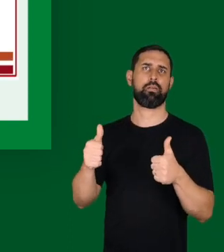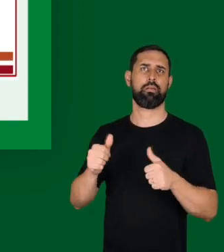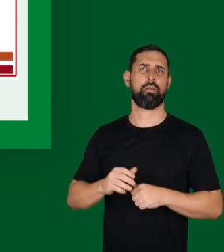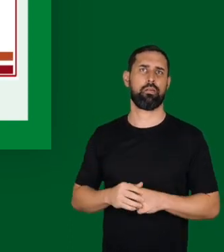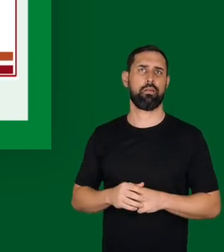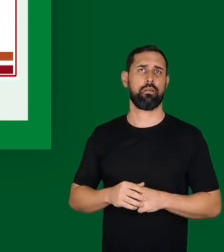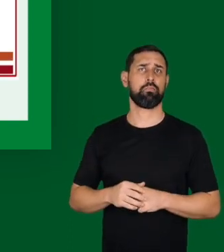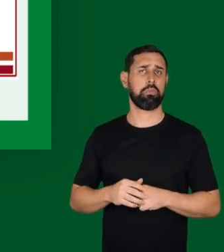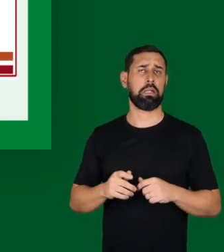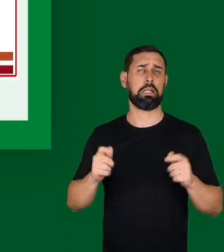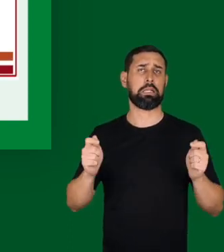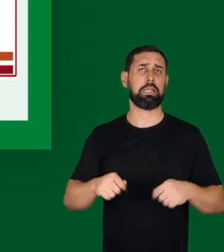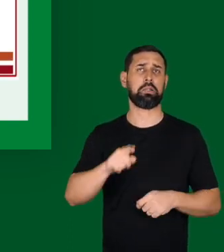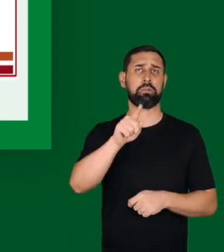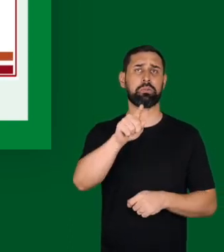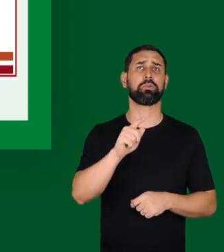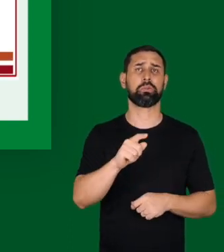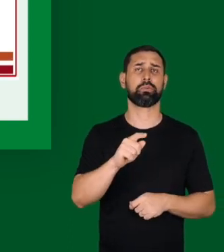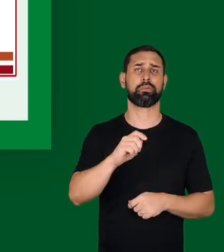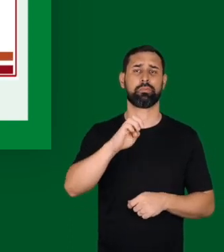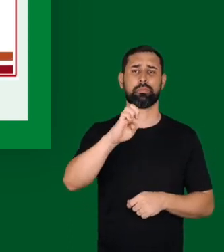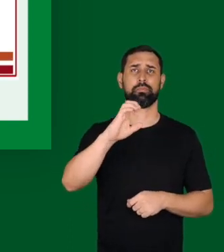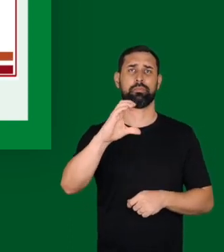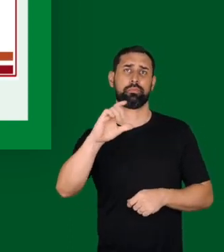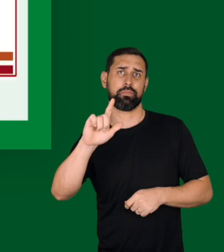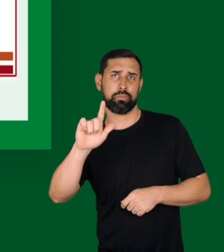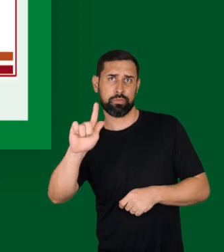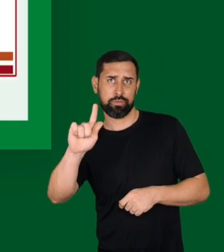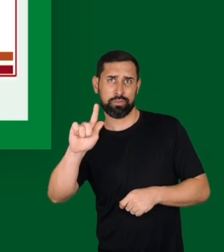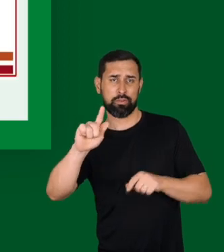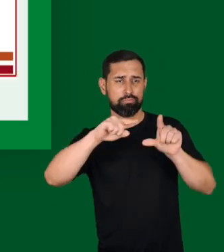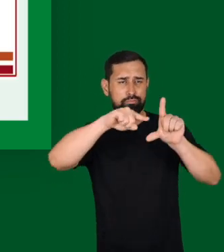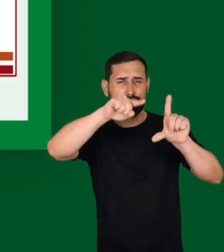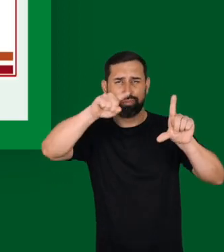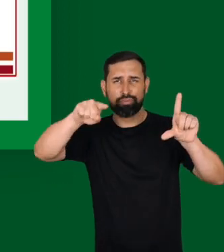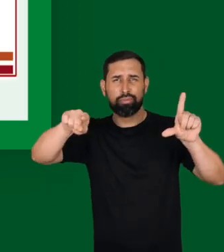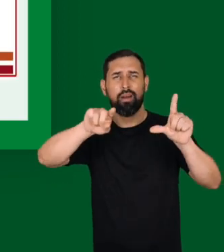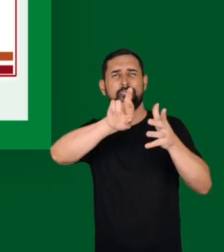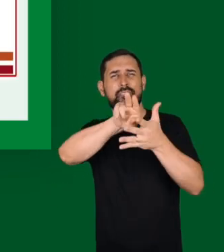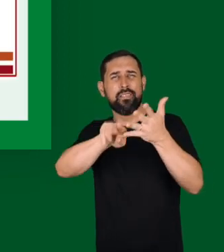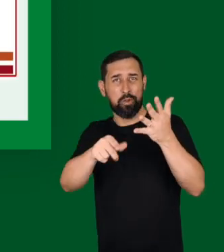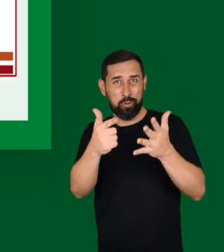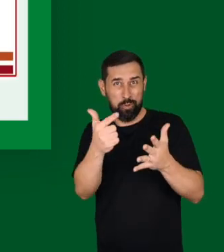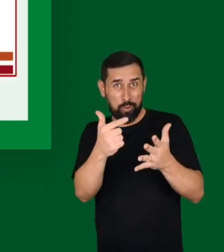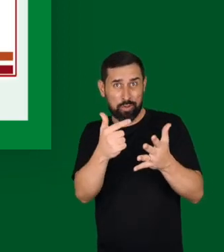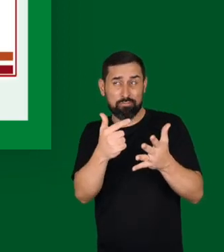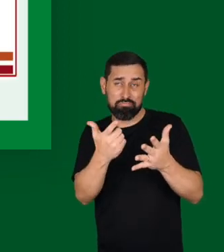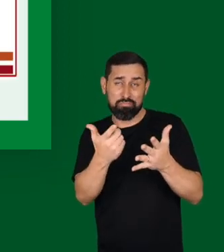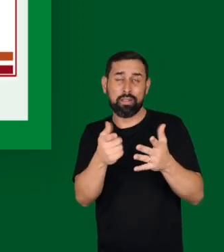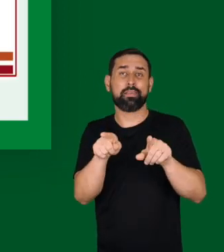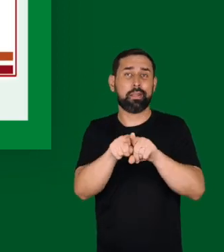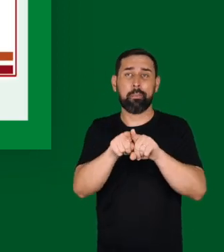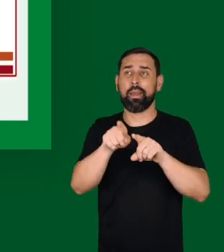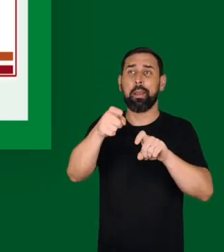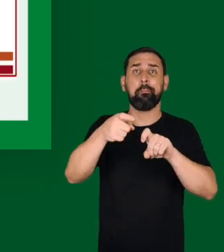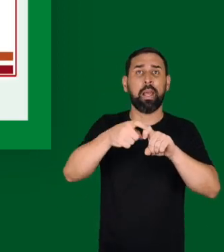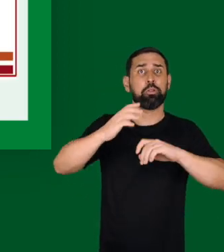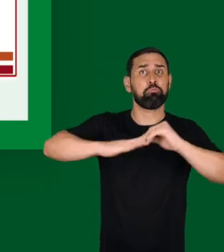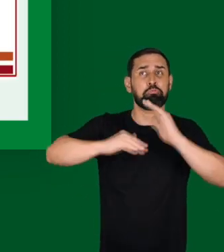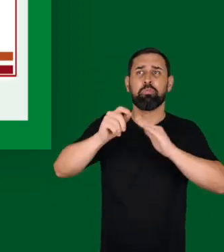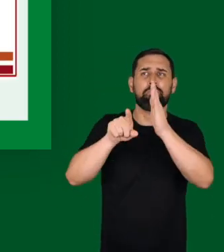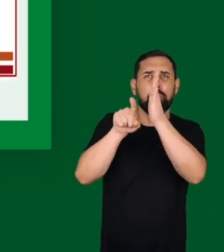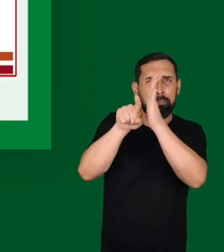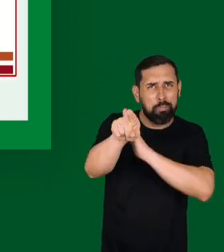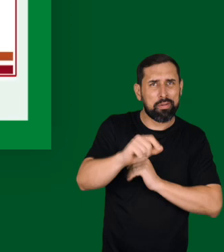então, como eu falei para você, se ele está estável, você pode fazer o eletro-12 derivações, você pode consultar o especialista, você